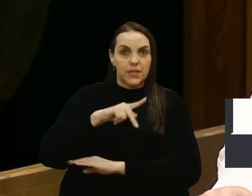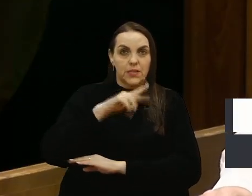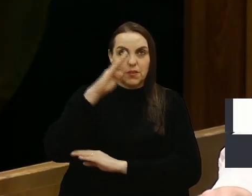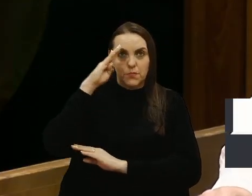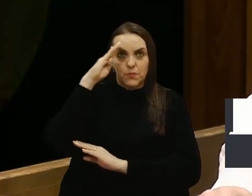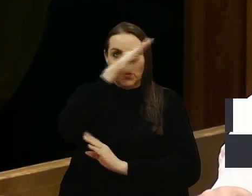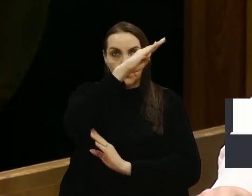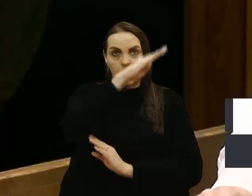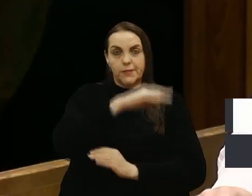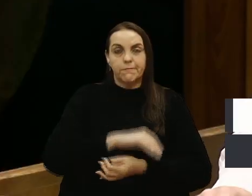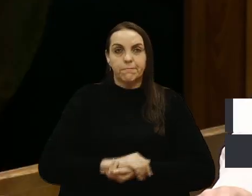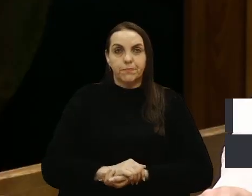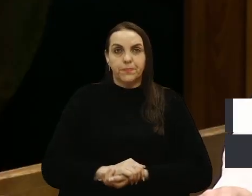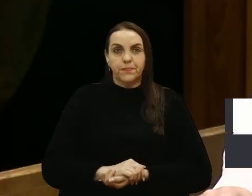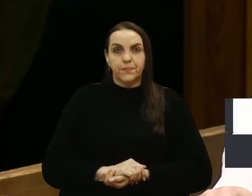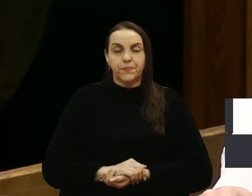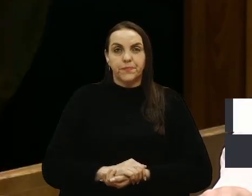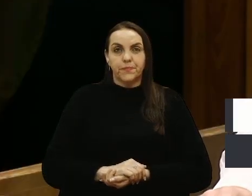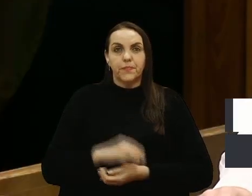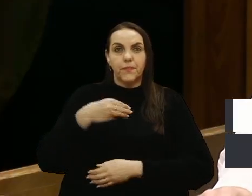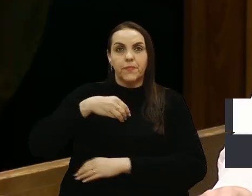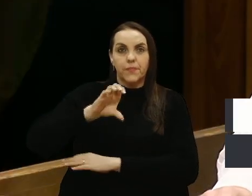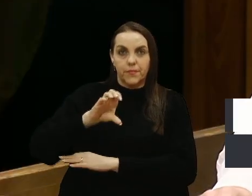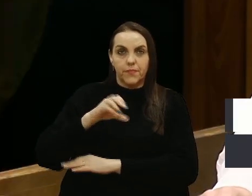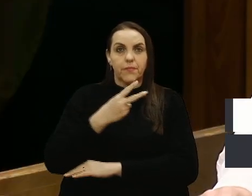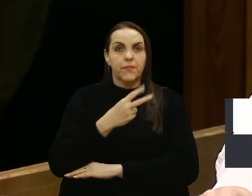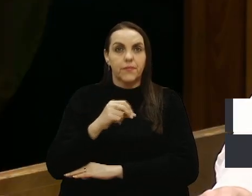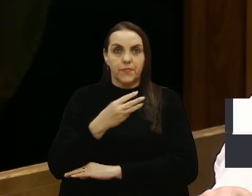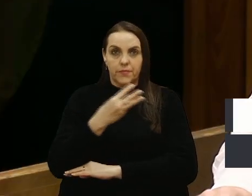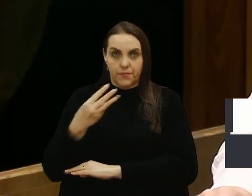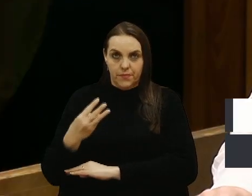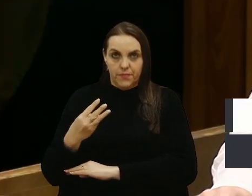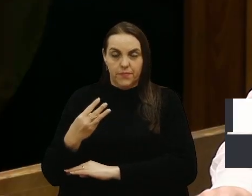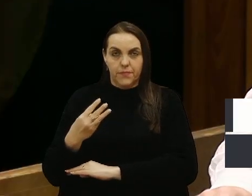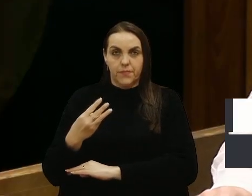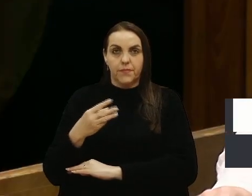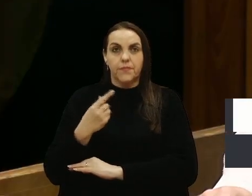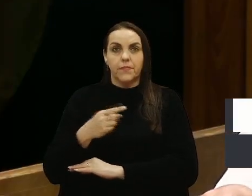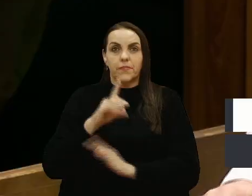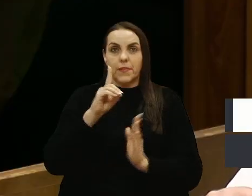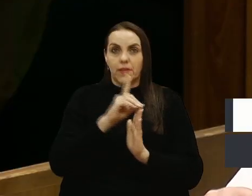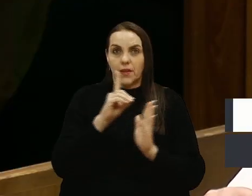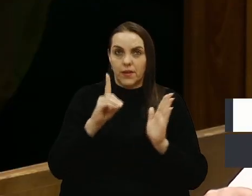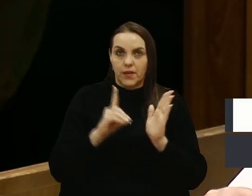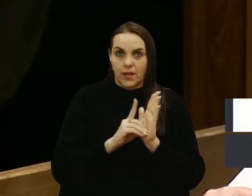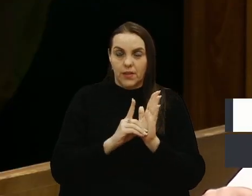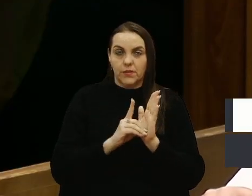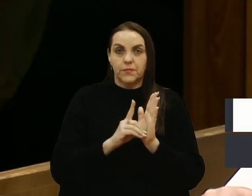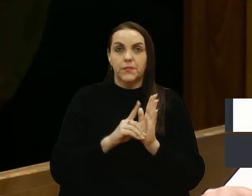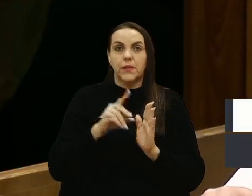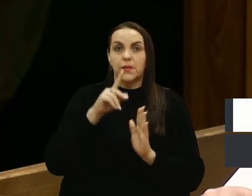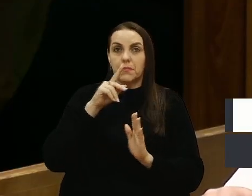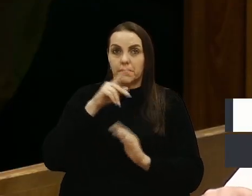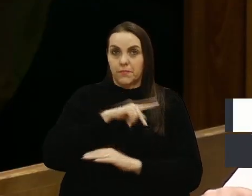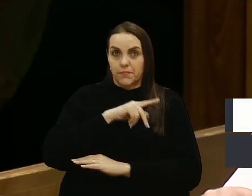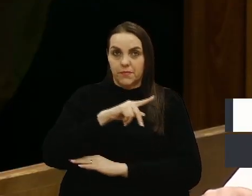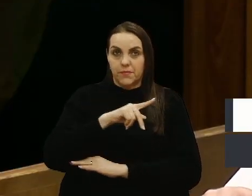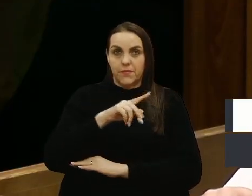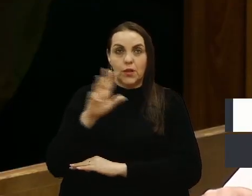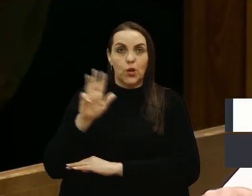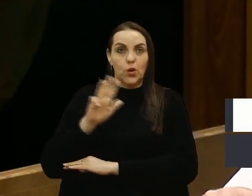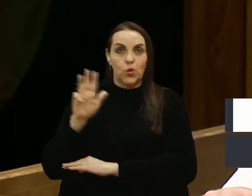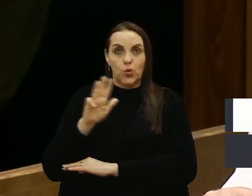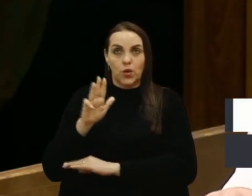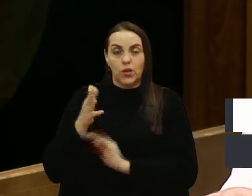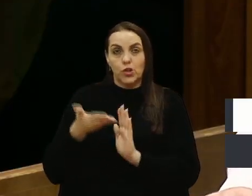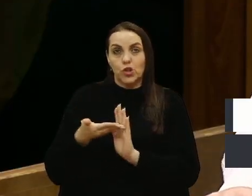Bolsonaro. Em março de 2023, por meio de decreto, o presidente Lula isentou as